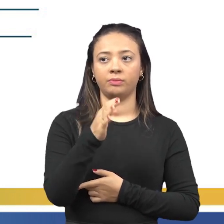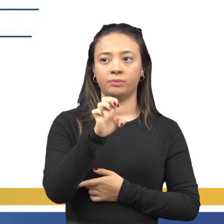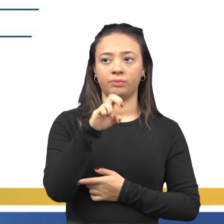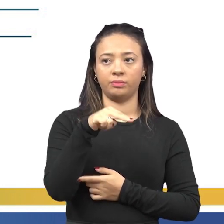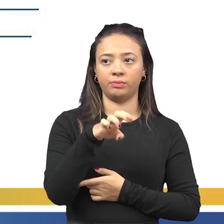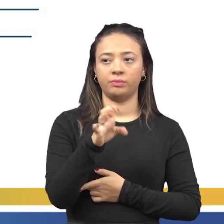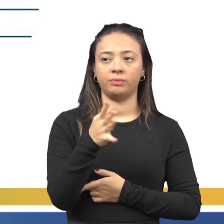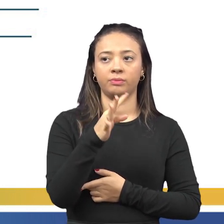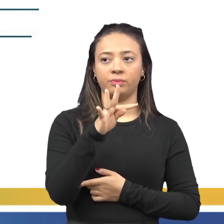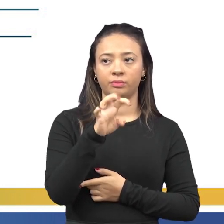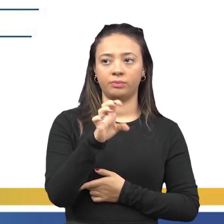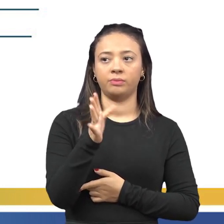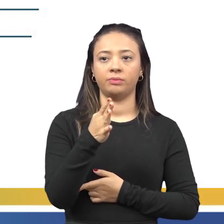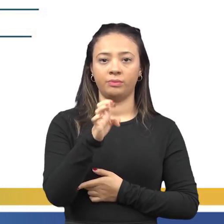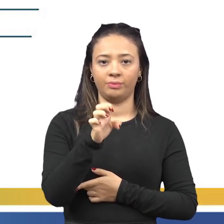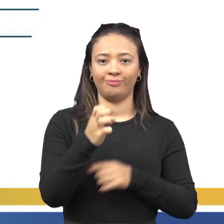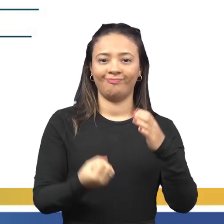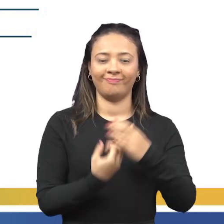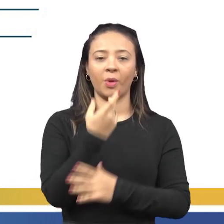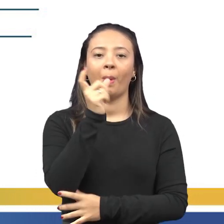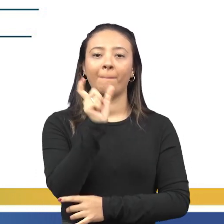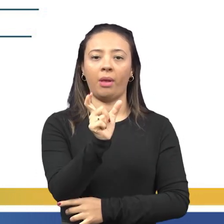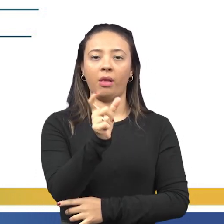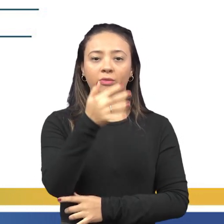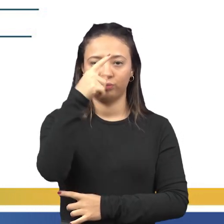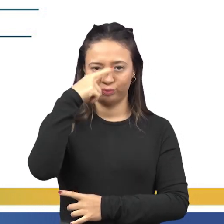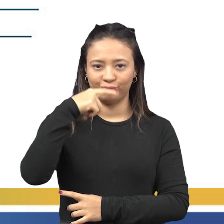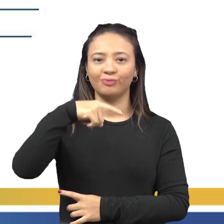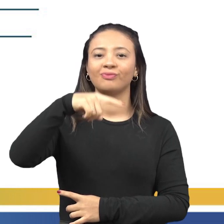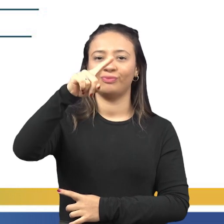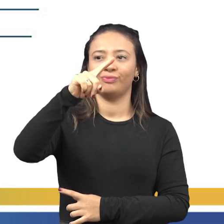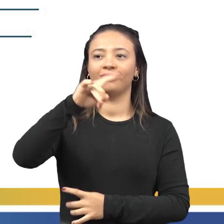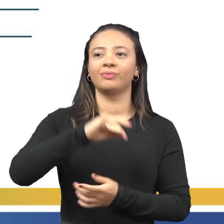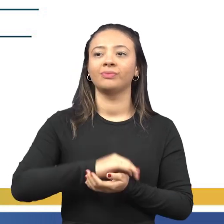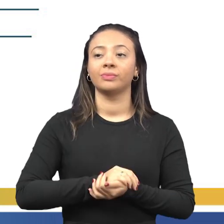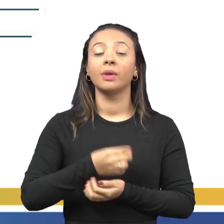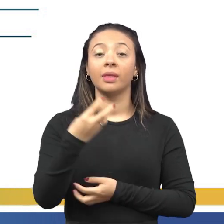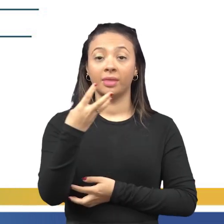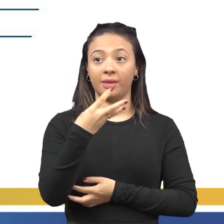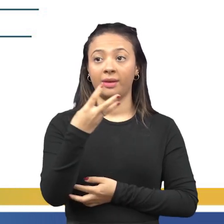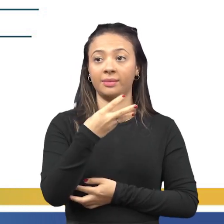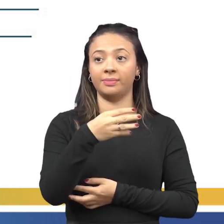E-L-E-F-A-N-T-E. Formamos qual palavra, ó? Elefante, certo? Terceira,